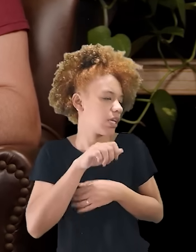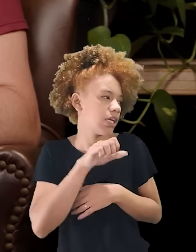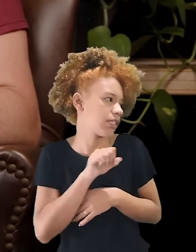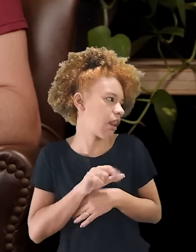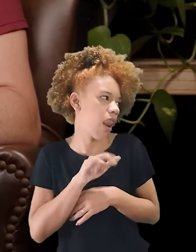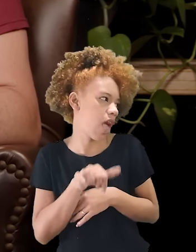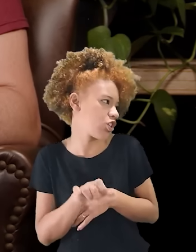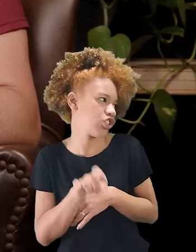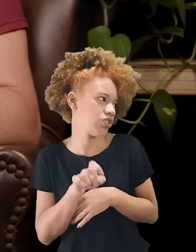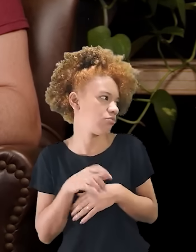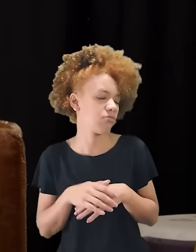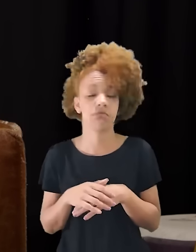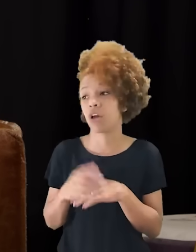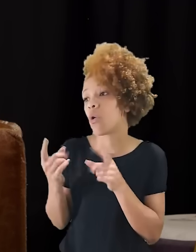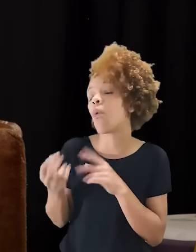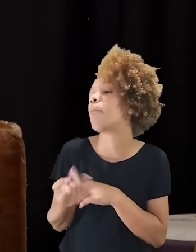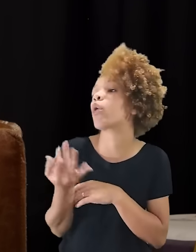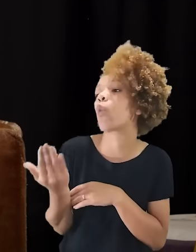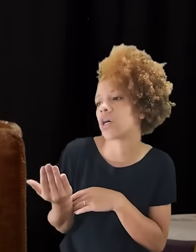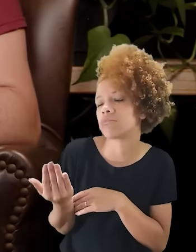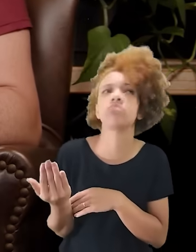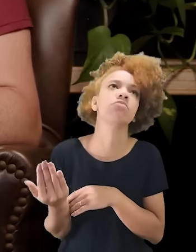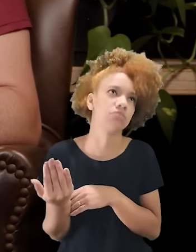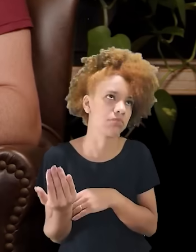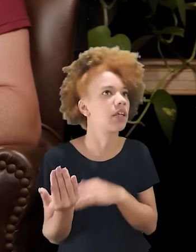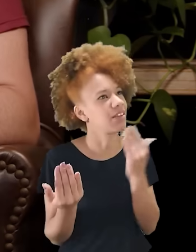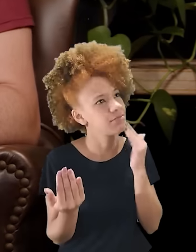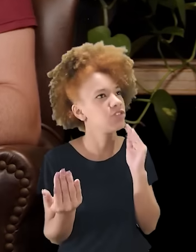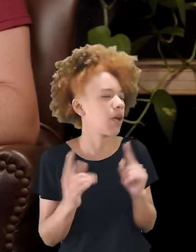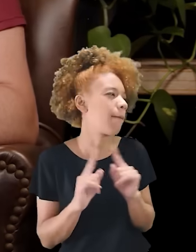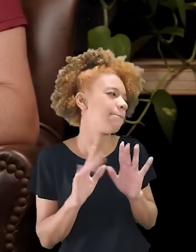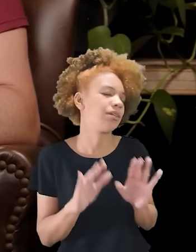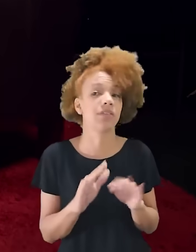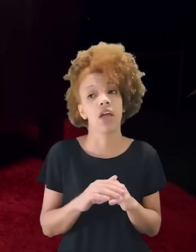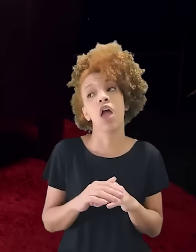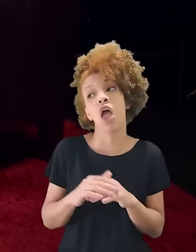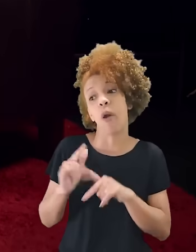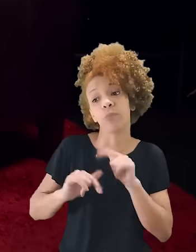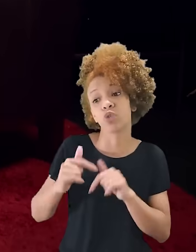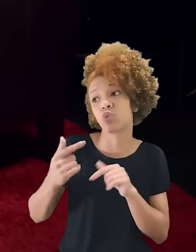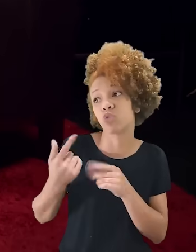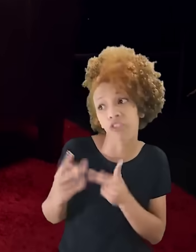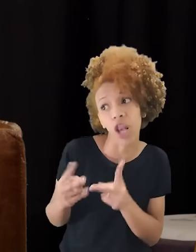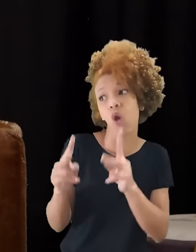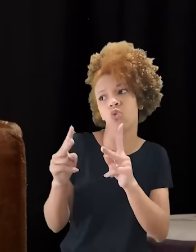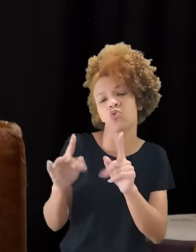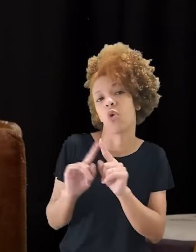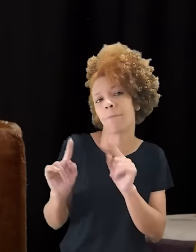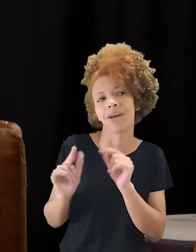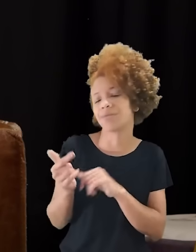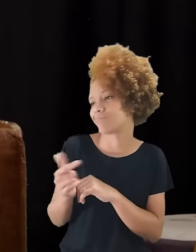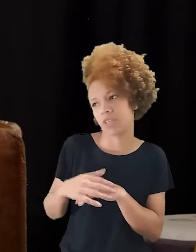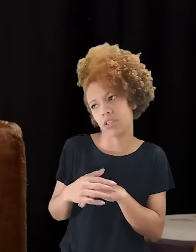Slash é eu acho que é nesse lugar sabe é por quanto você venderia ela entendeu é isso é esse item que é entendi é um item que não vale que e é um item que